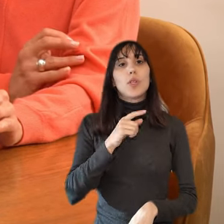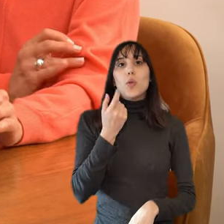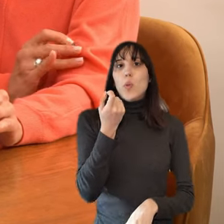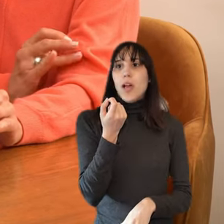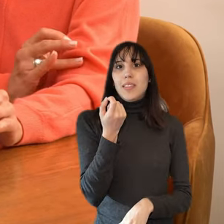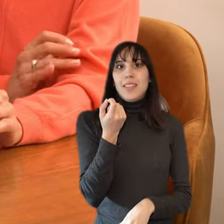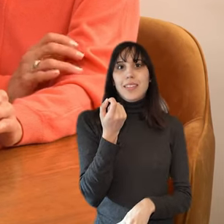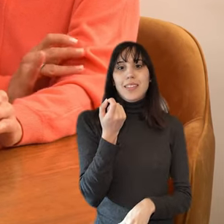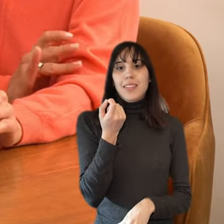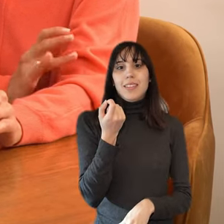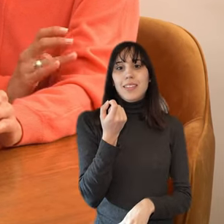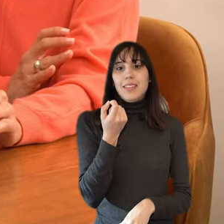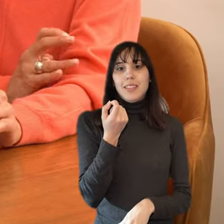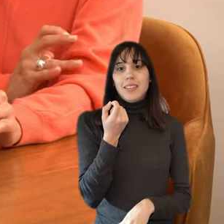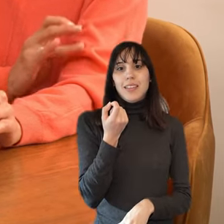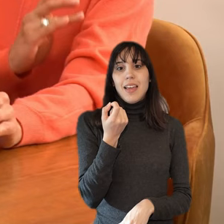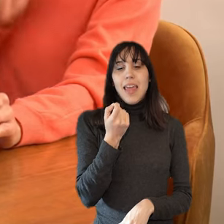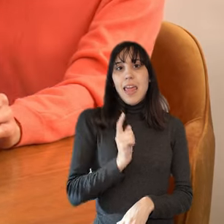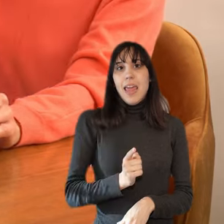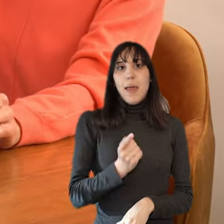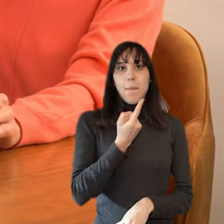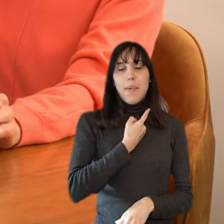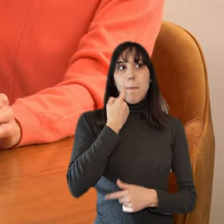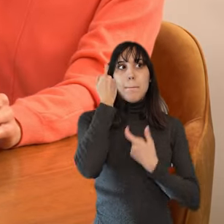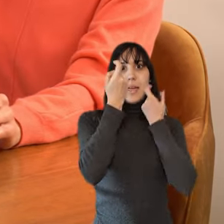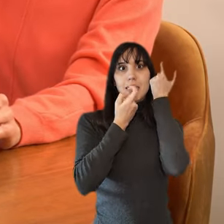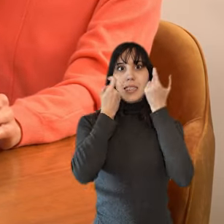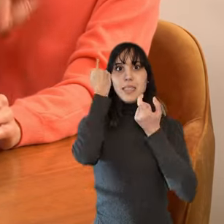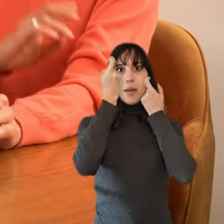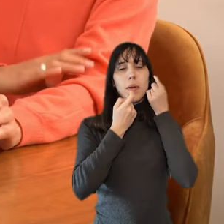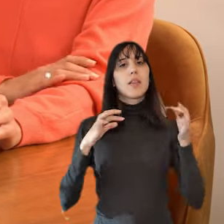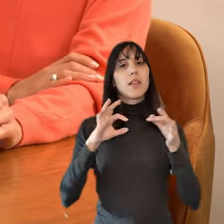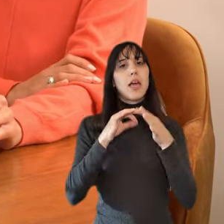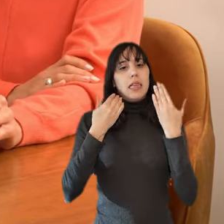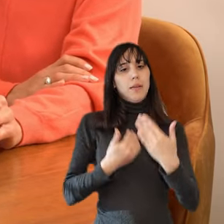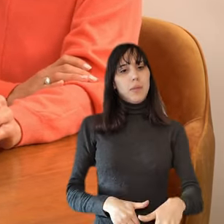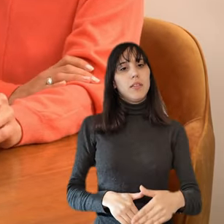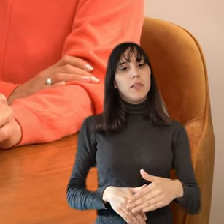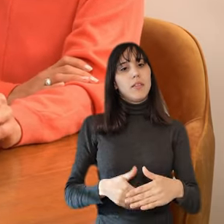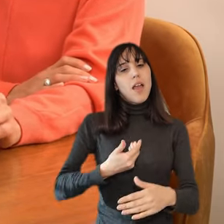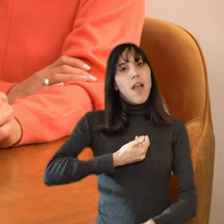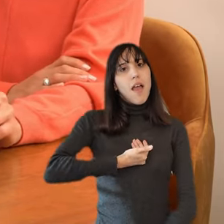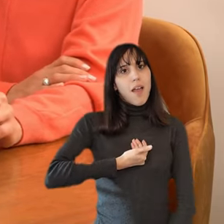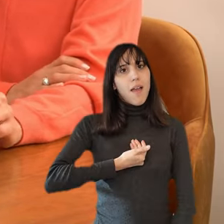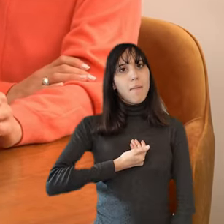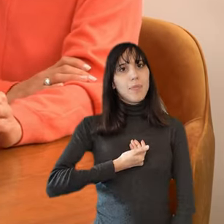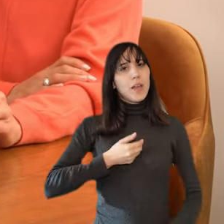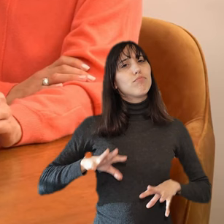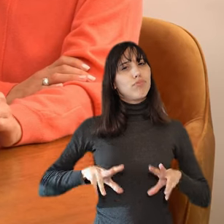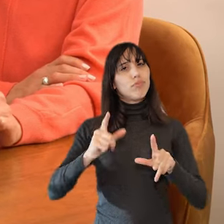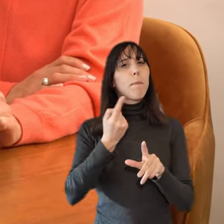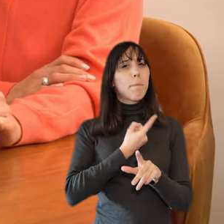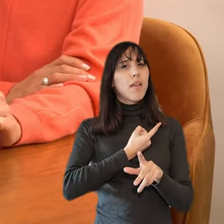tivesse aqui subliminar uma uma reflexão sobre esses limites que nós temos que desenvolver não é